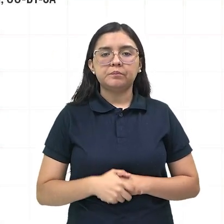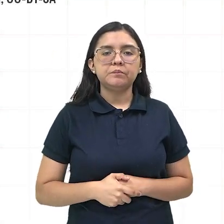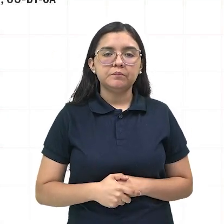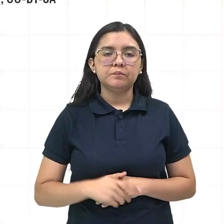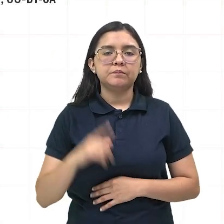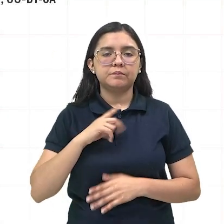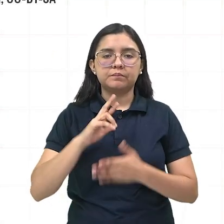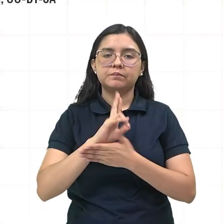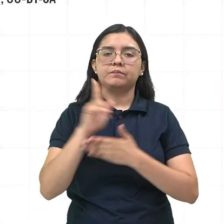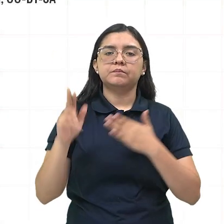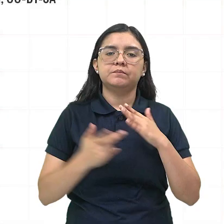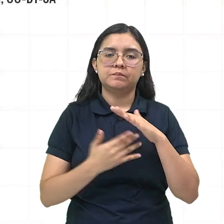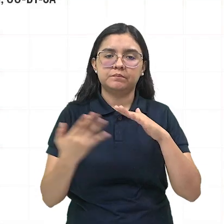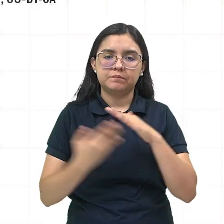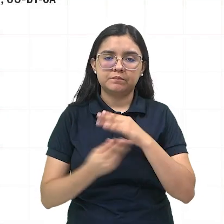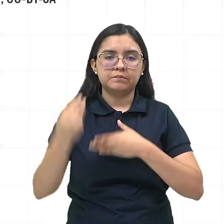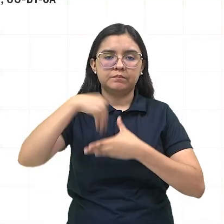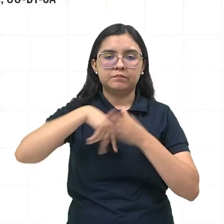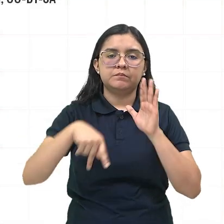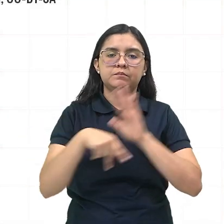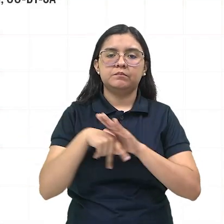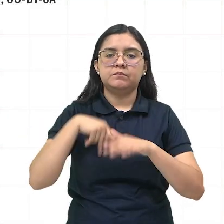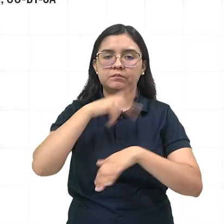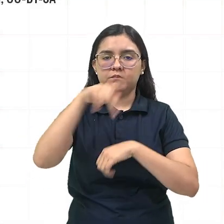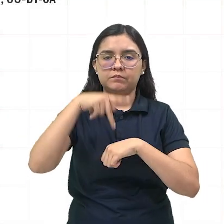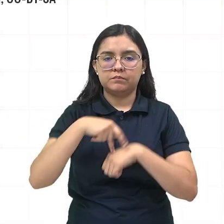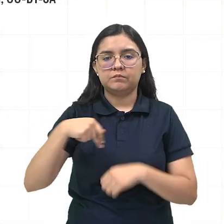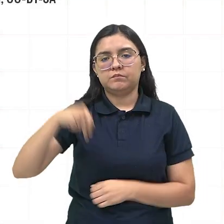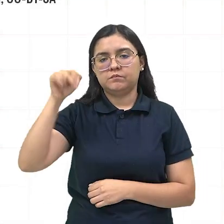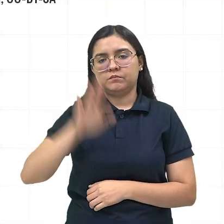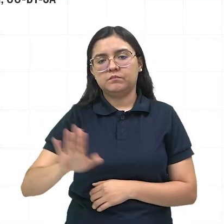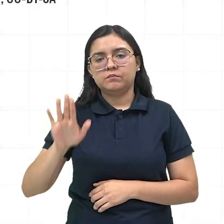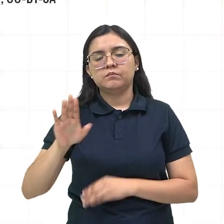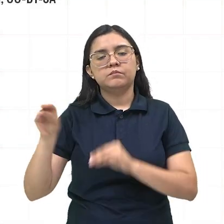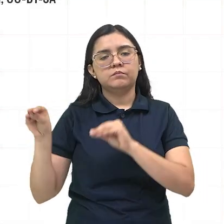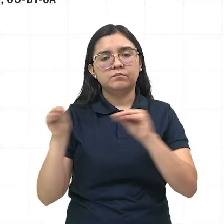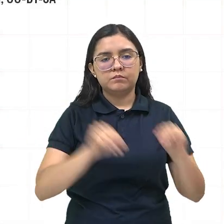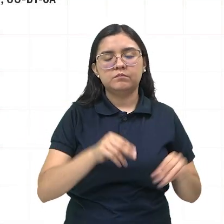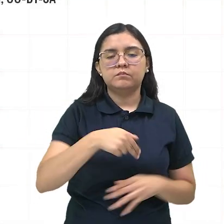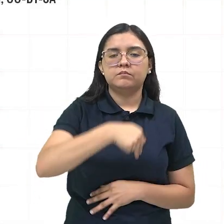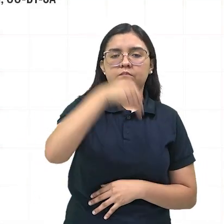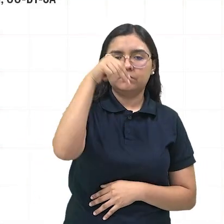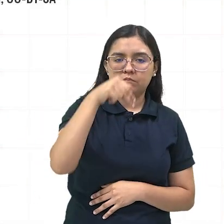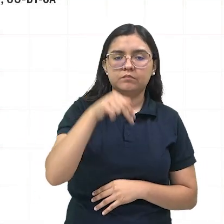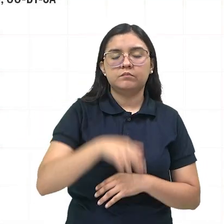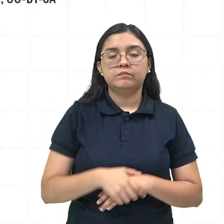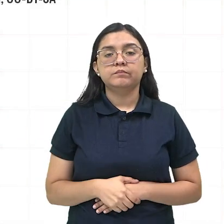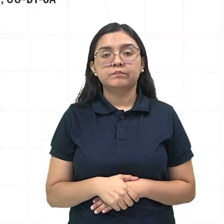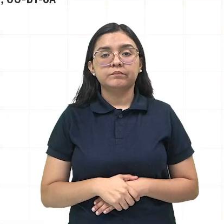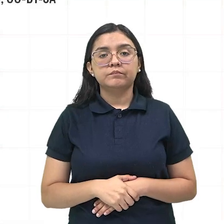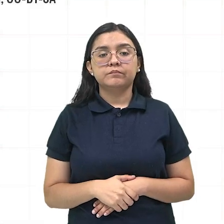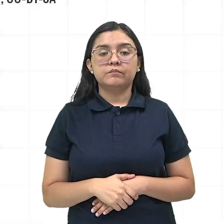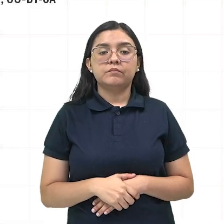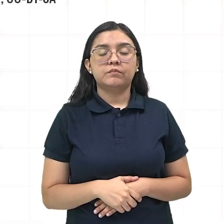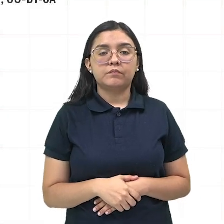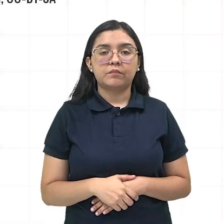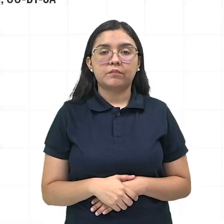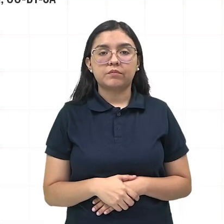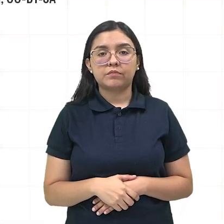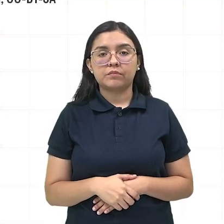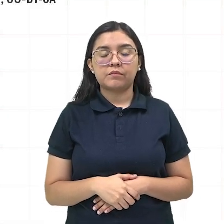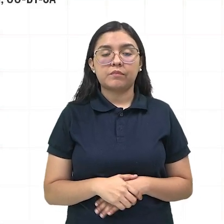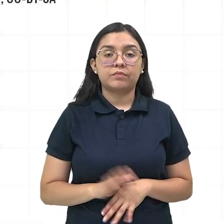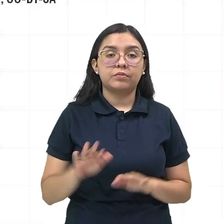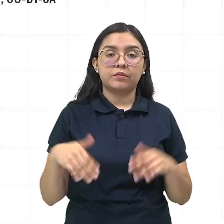migrações internas aí muito fortes, né? Da região Nordeste para a região Norte, para a região Sudeste, né? E por aí